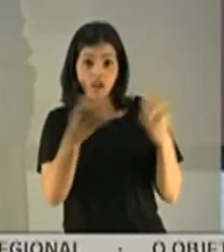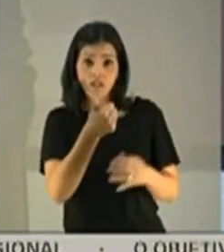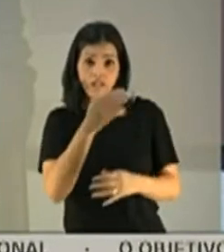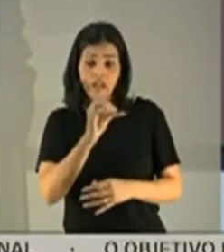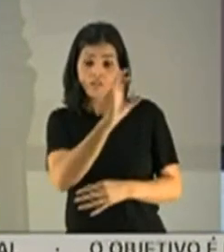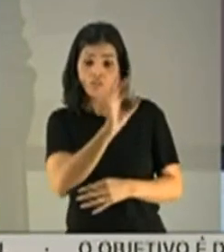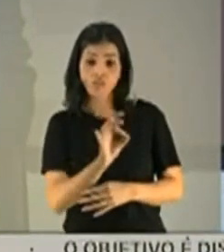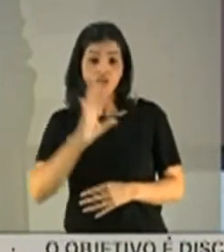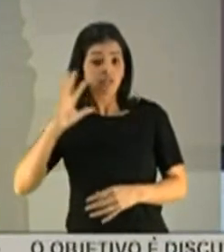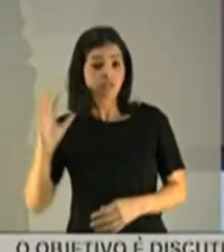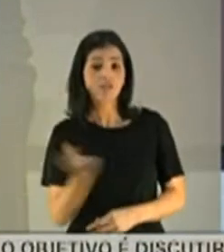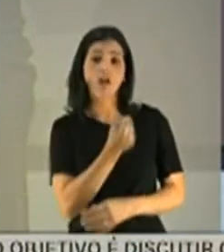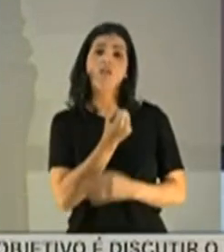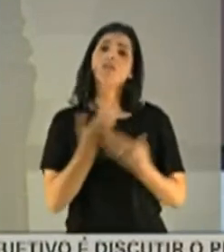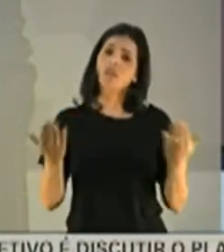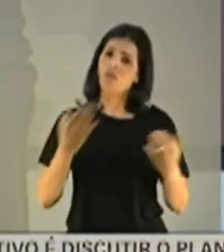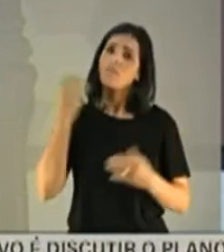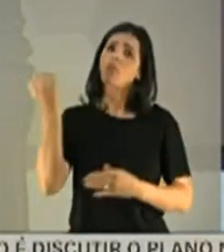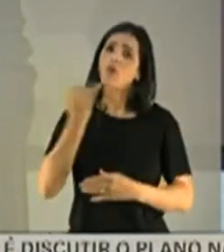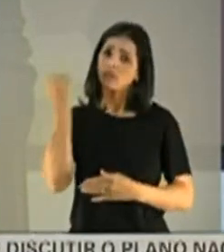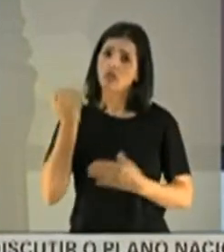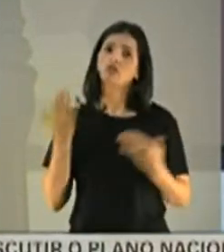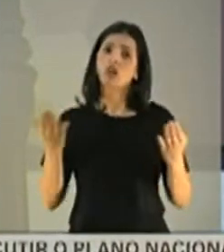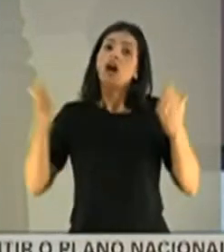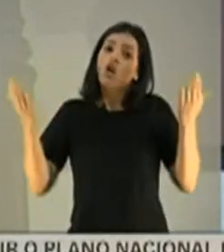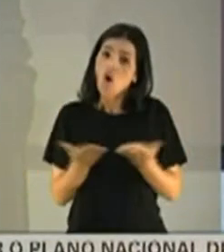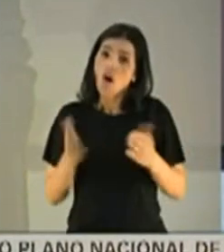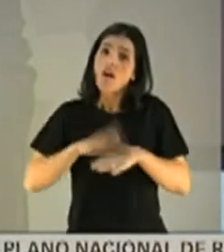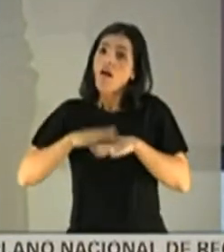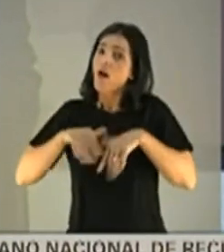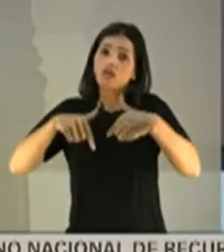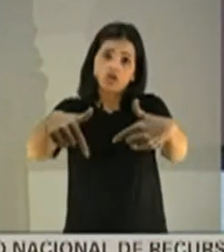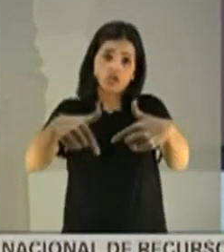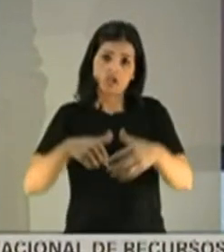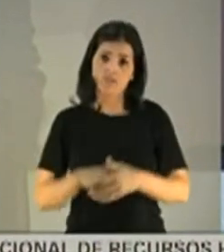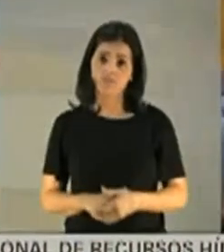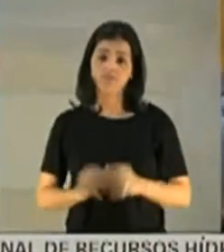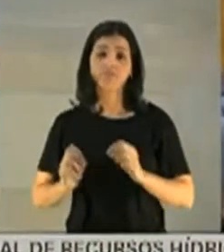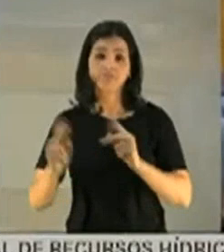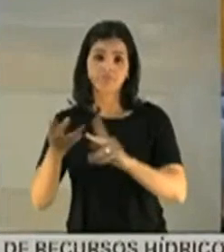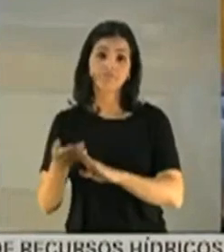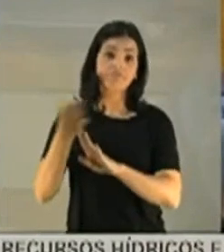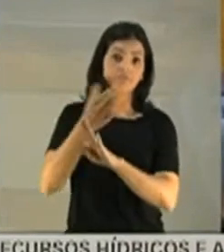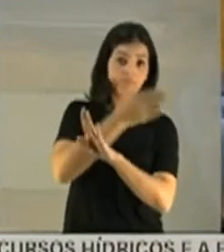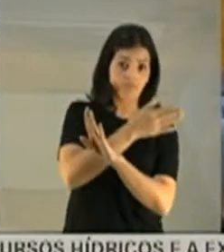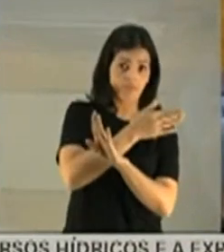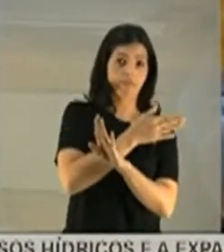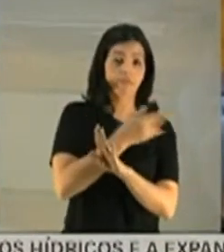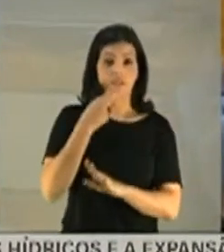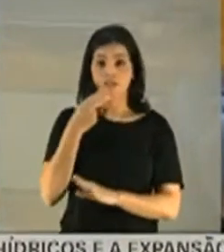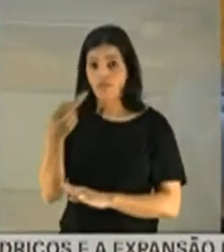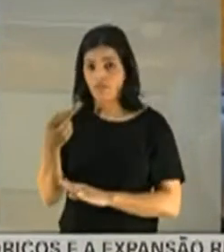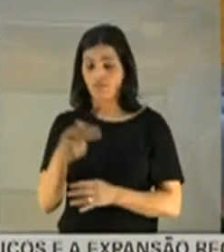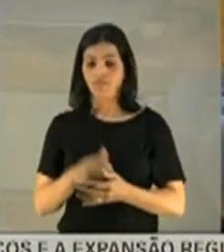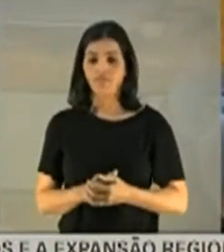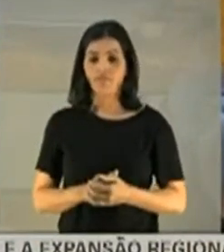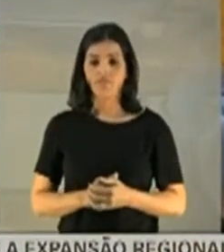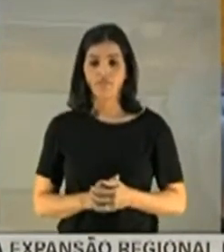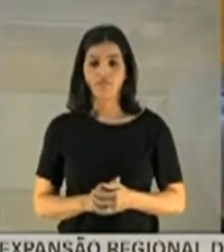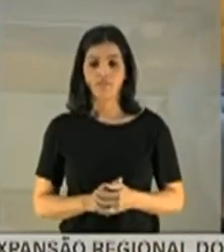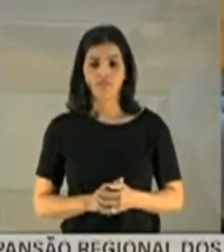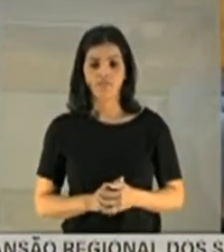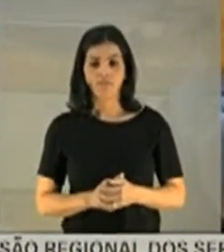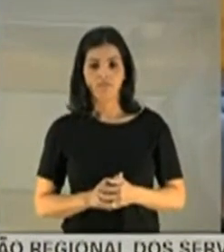poderiam ser salvas. É importante agora agir. Vamos voltar aqui só à objetividade para a gente não transformar aqui em